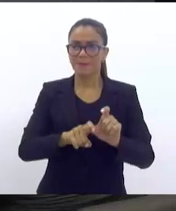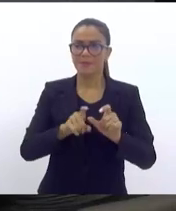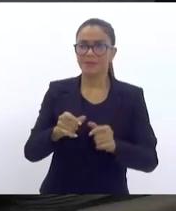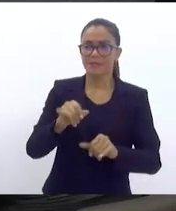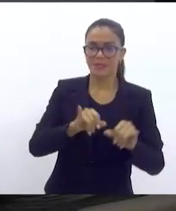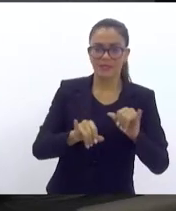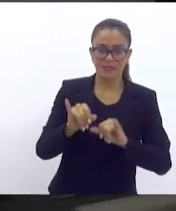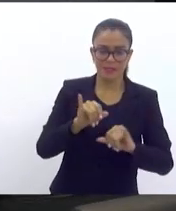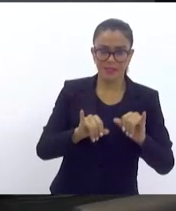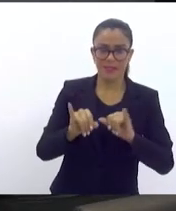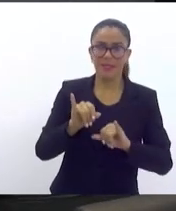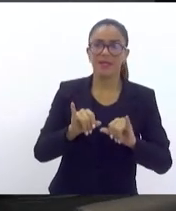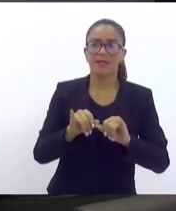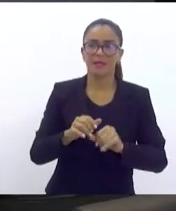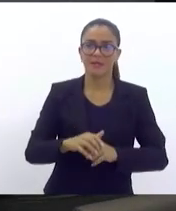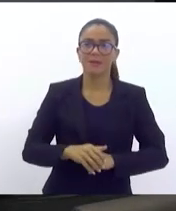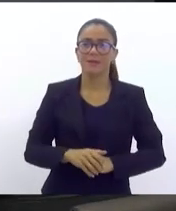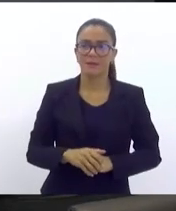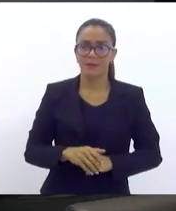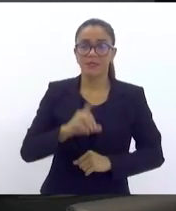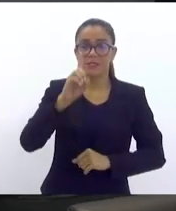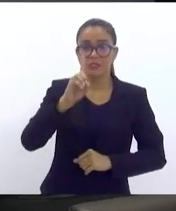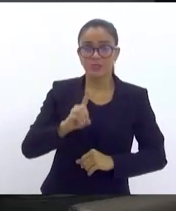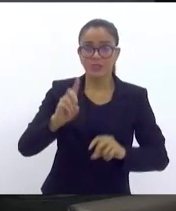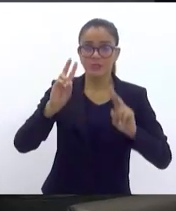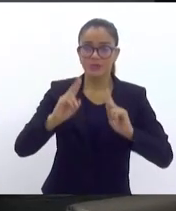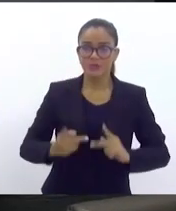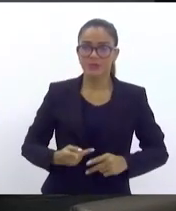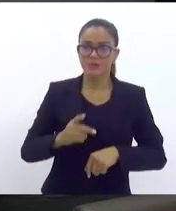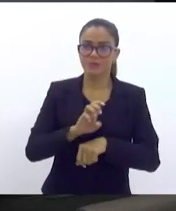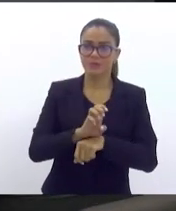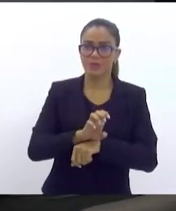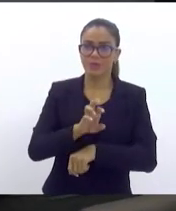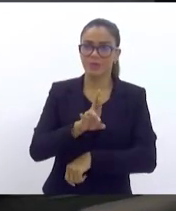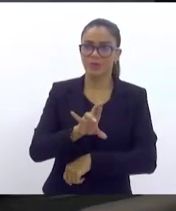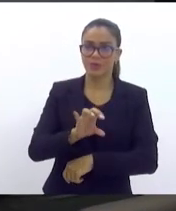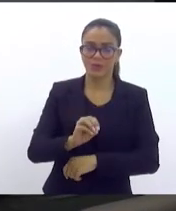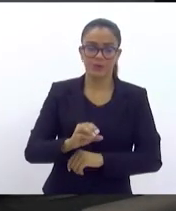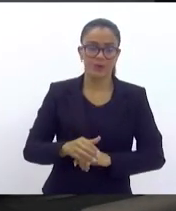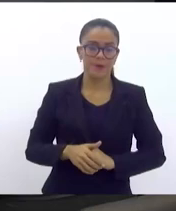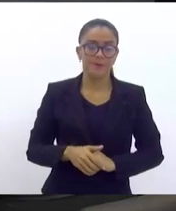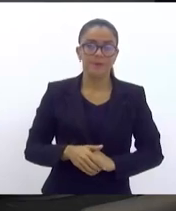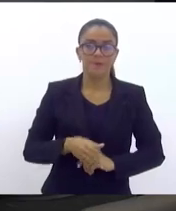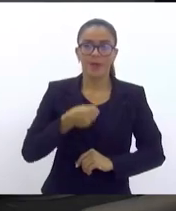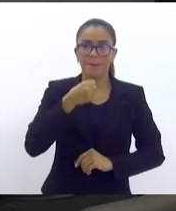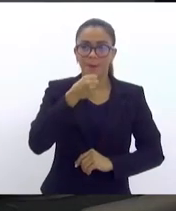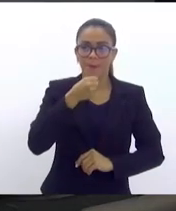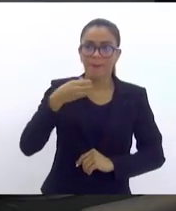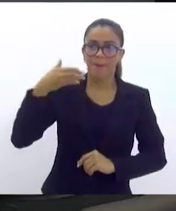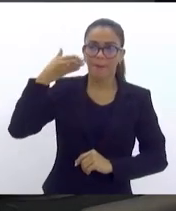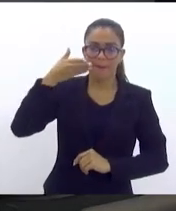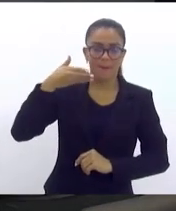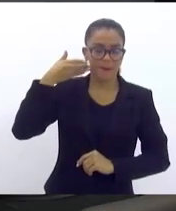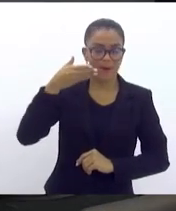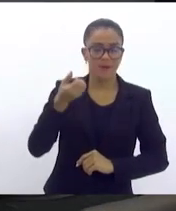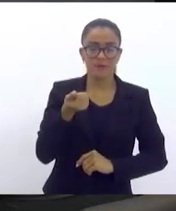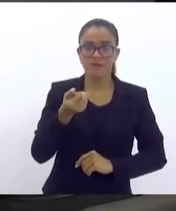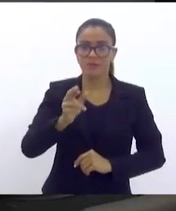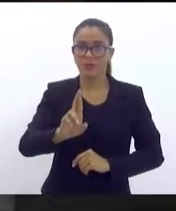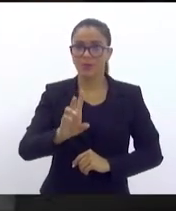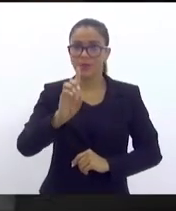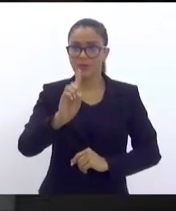de Assistência Desenvolvimento Social direitos humanos do Estado do Rio de Janeiro passo a palavra para o senhor diretor